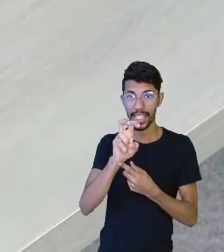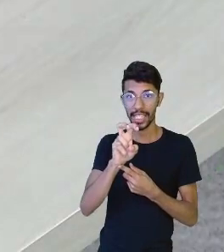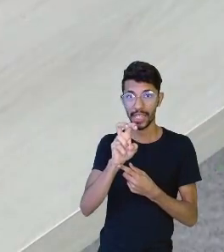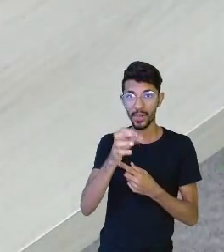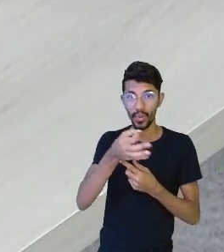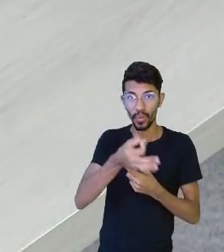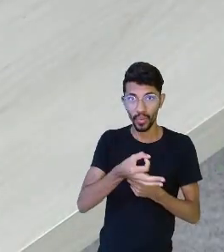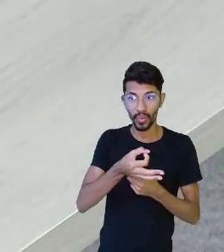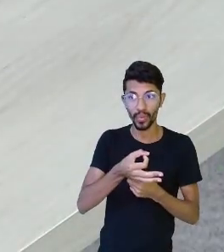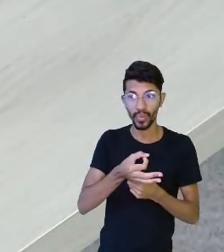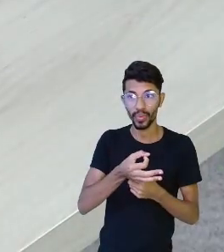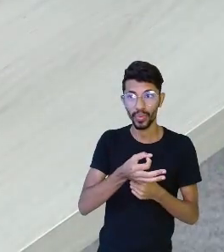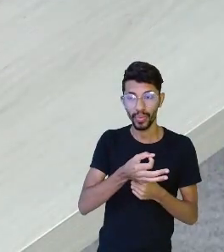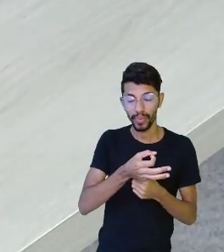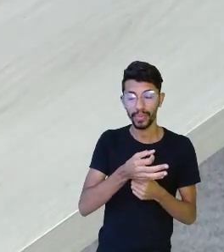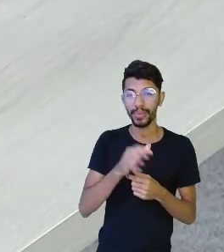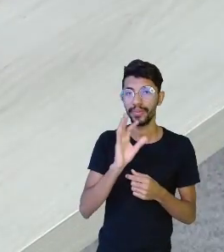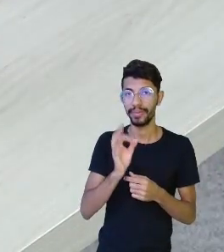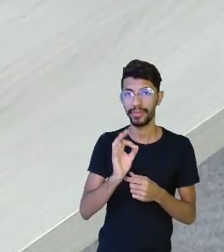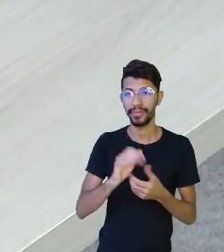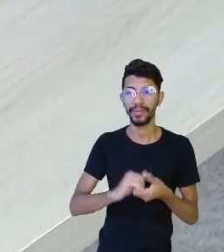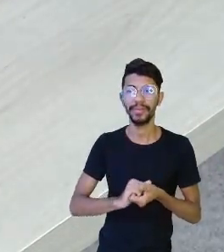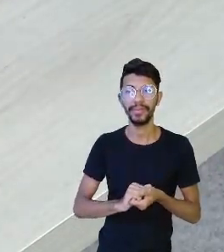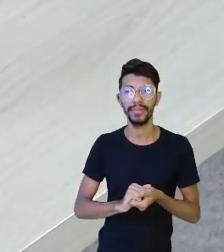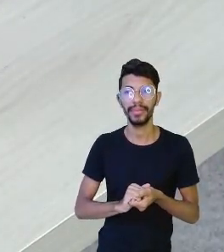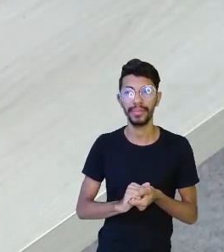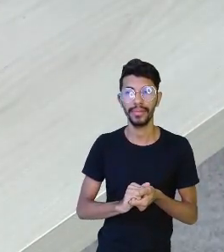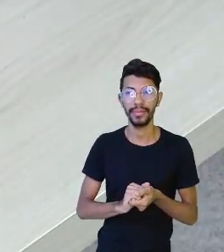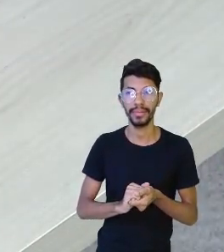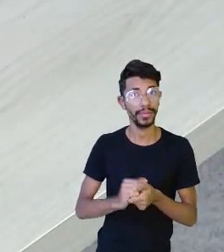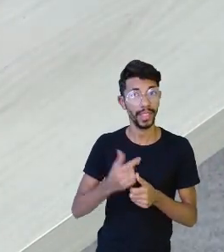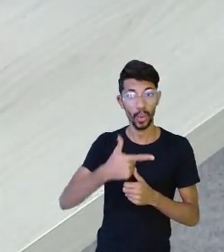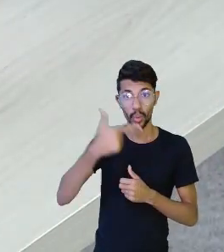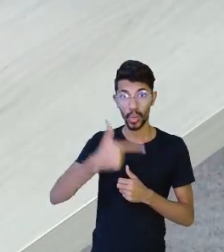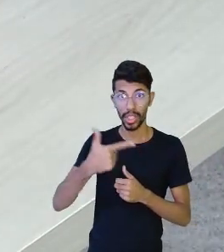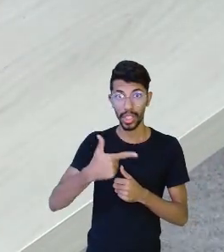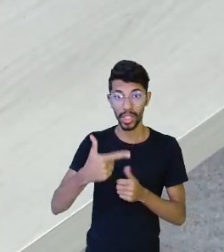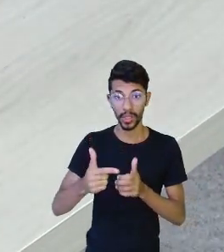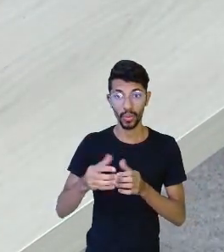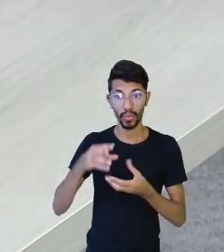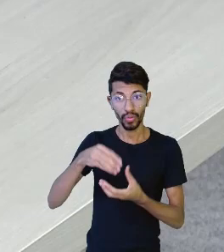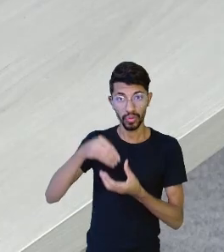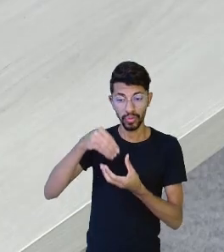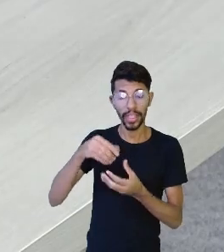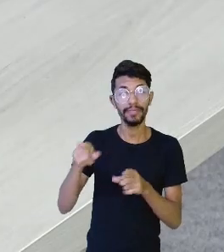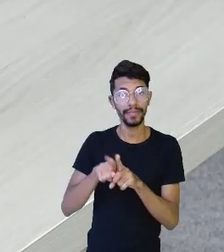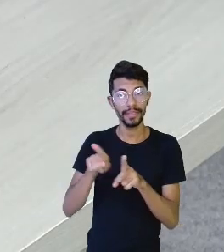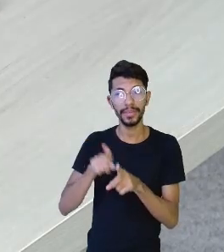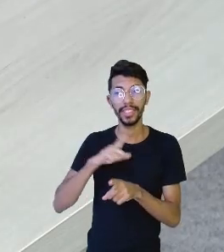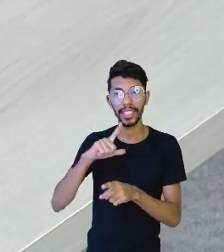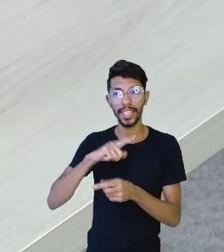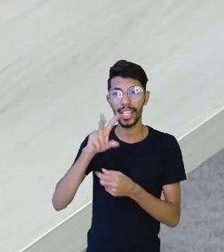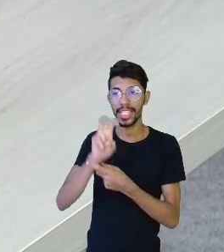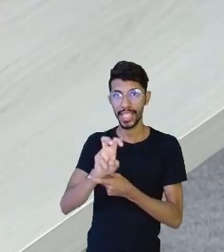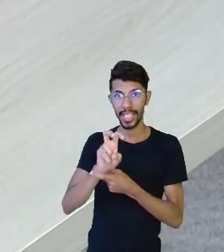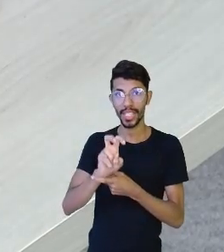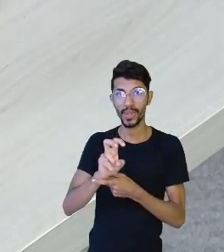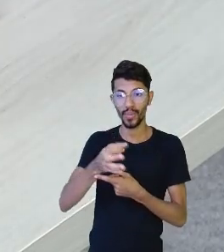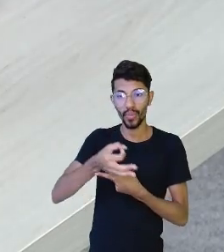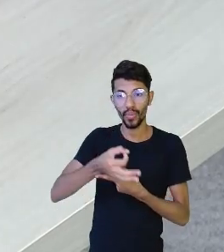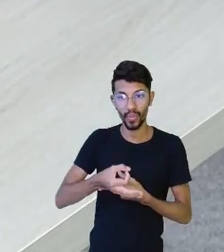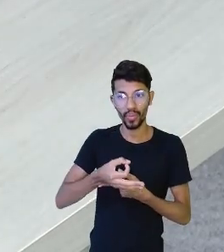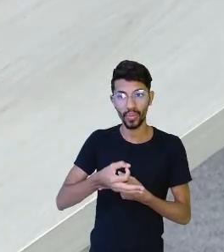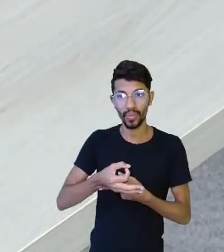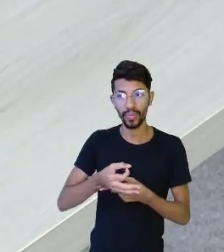tampinhas no primeiro saco. Também temos 5 tampinhas no